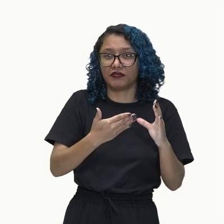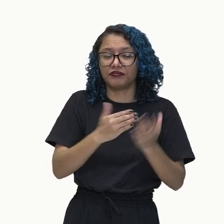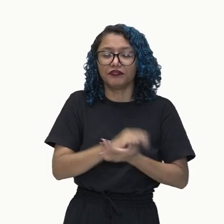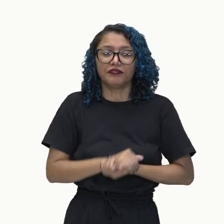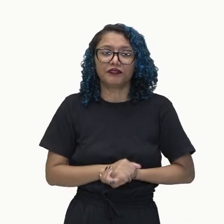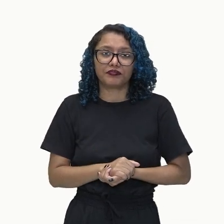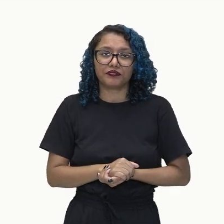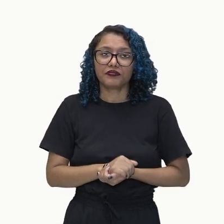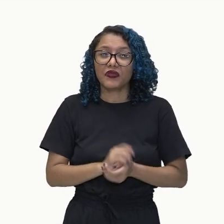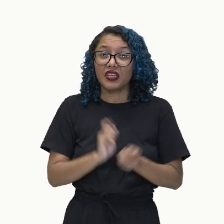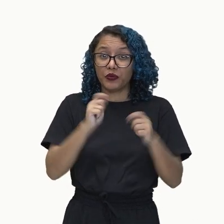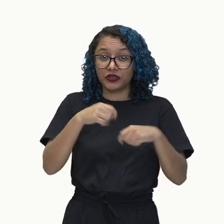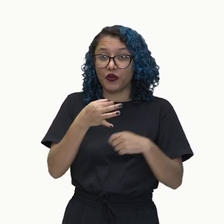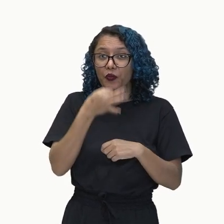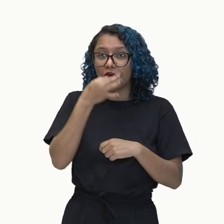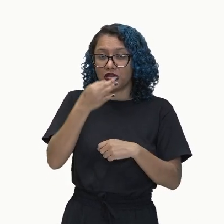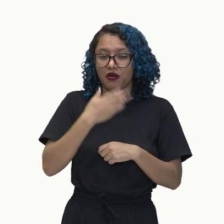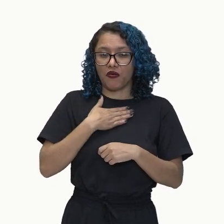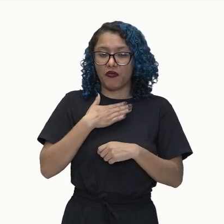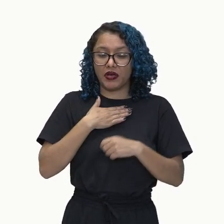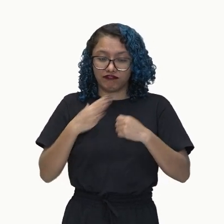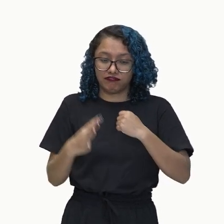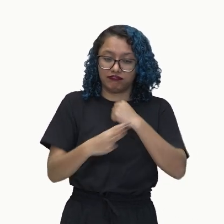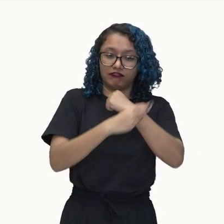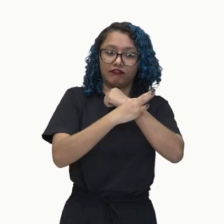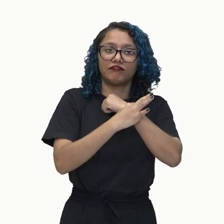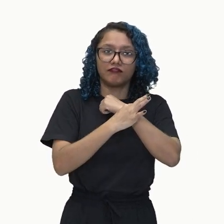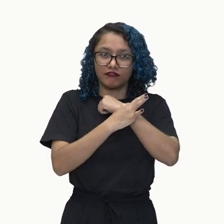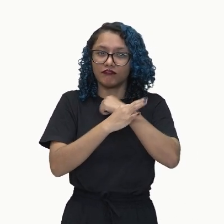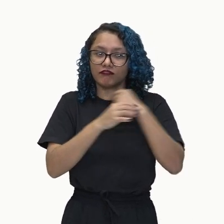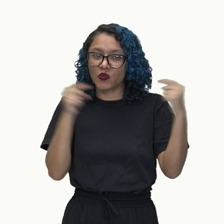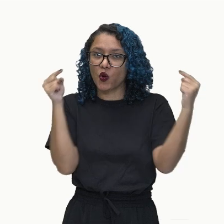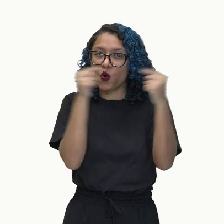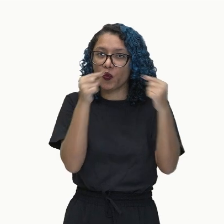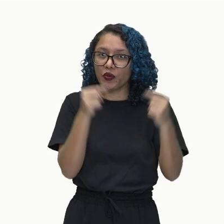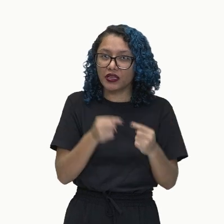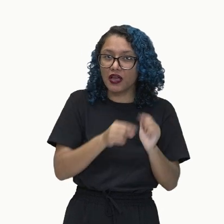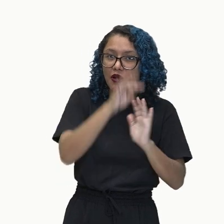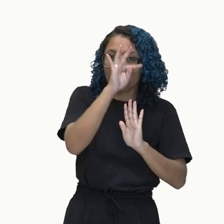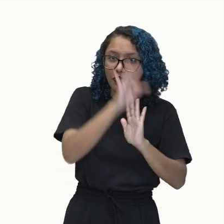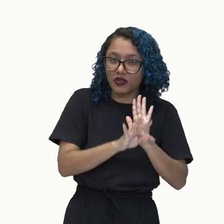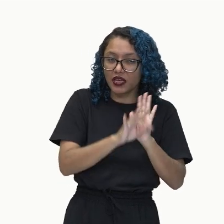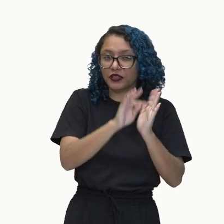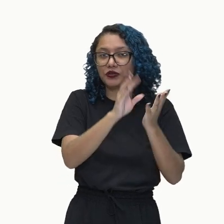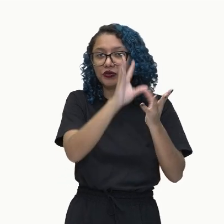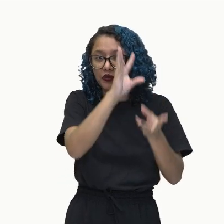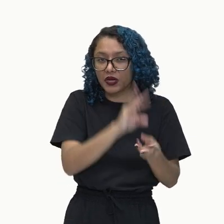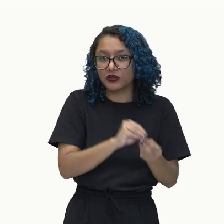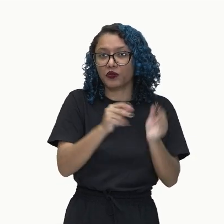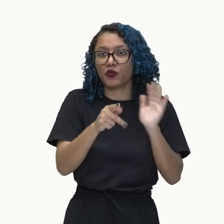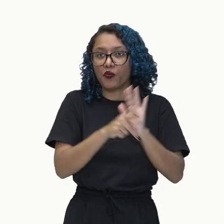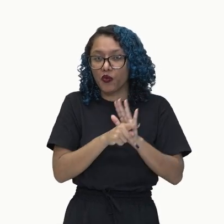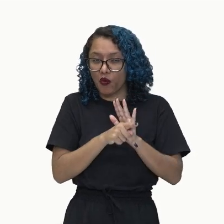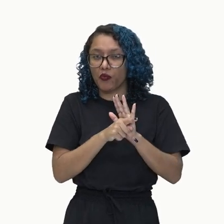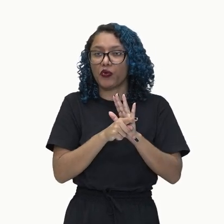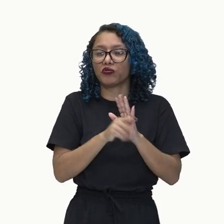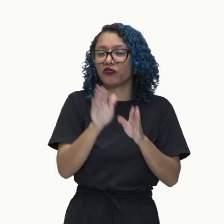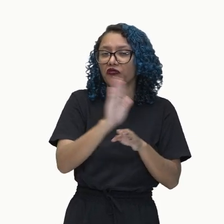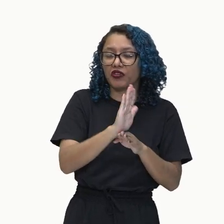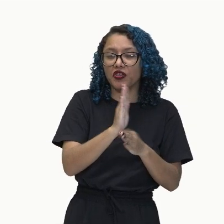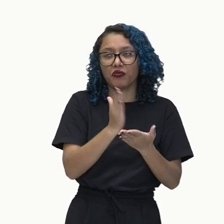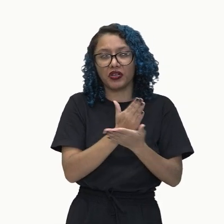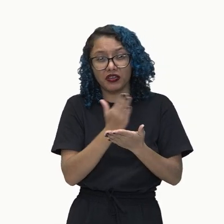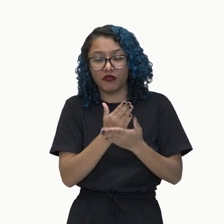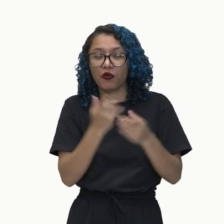seja enfatizado. Então a resenha, no geral, principalmente a resenha crítica ou opinativa, tem esse elemento,